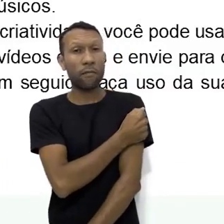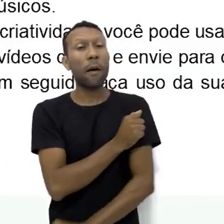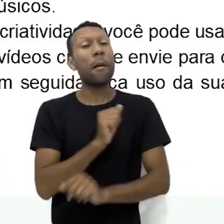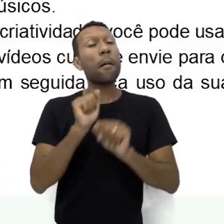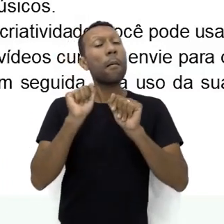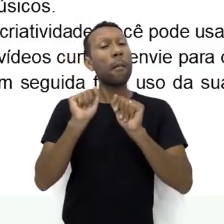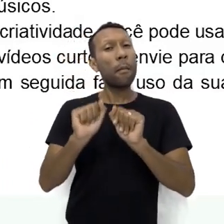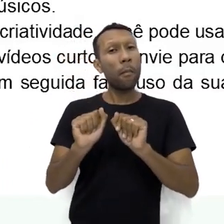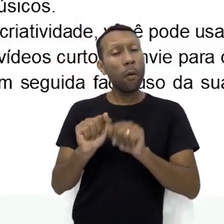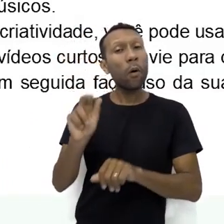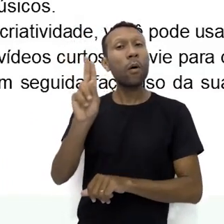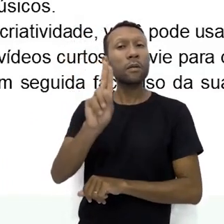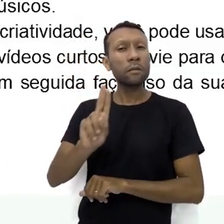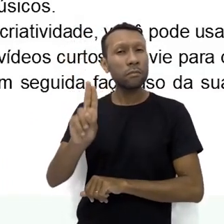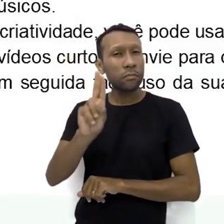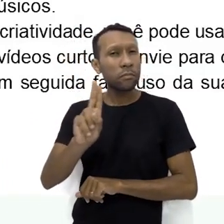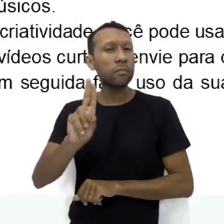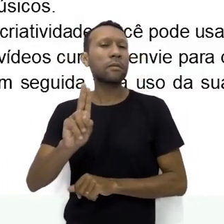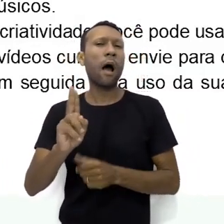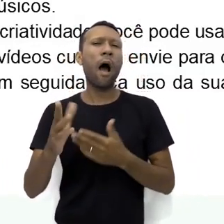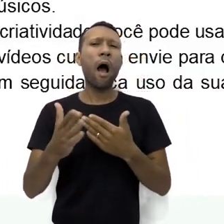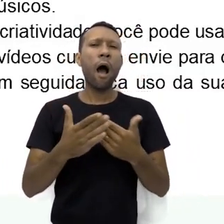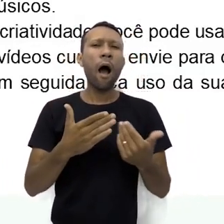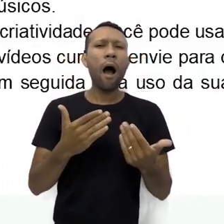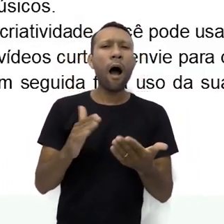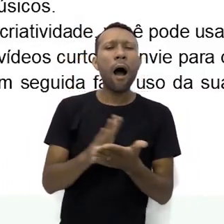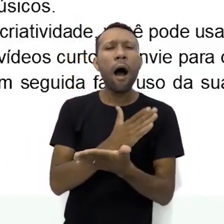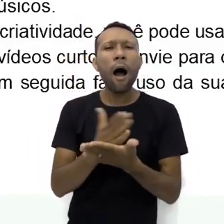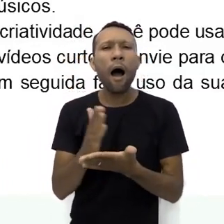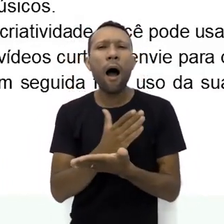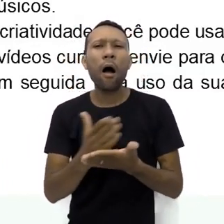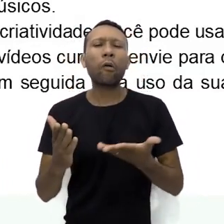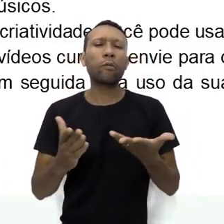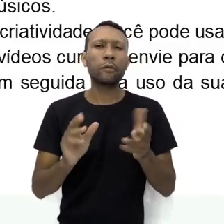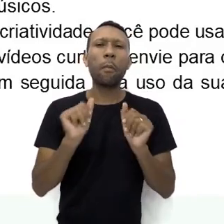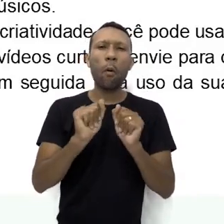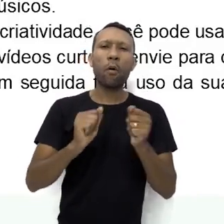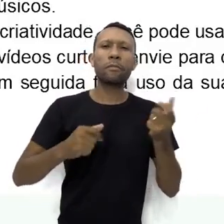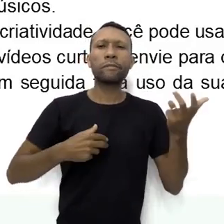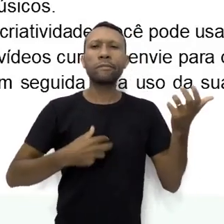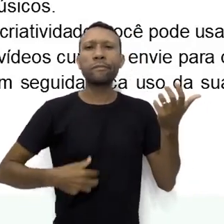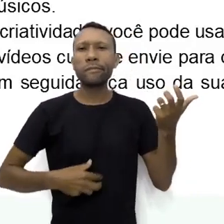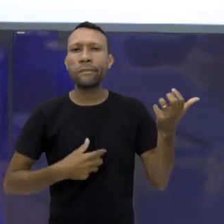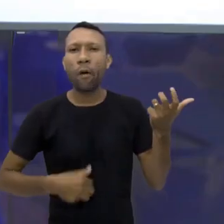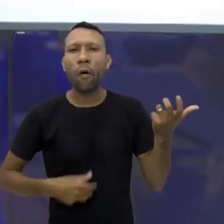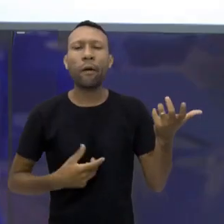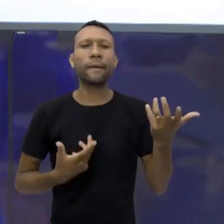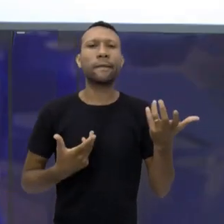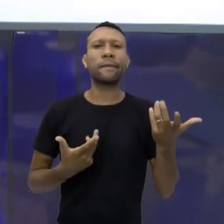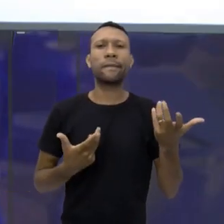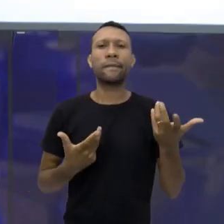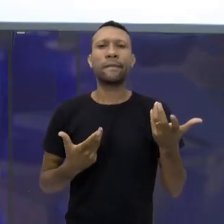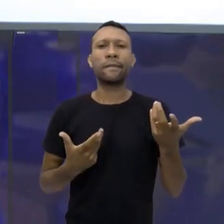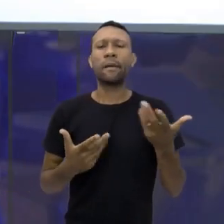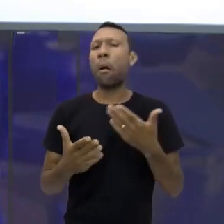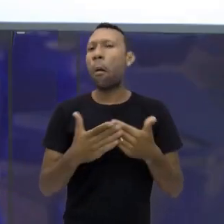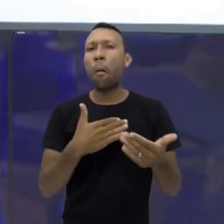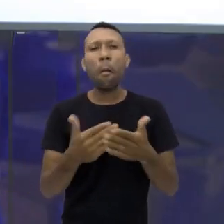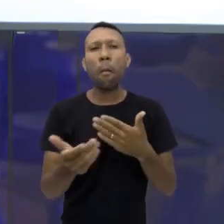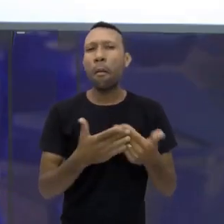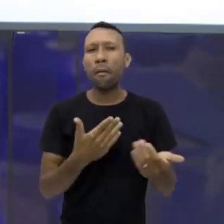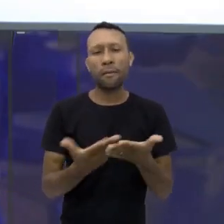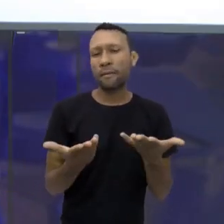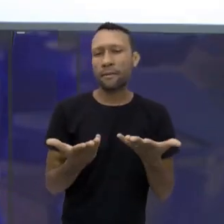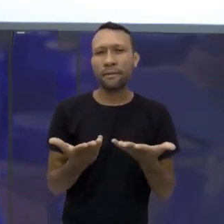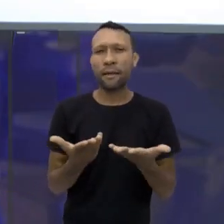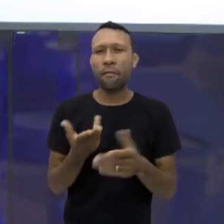poderão fazer uso de alguns instrumentos, né, como usar o TikTok ou quaisquer outros meios